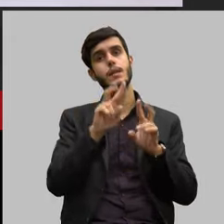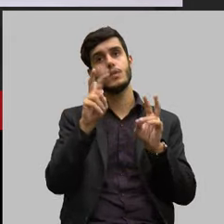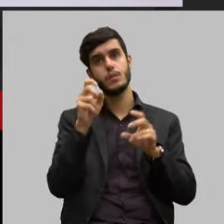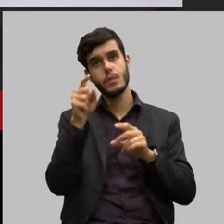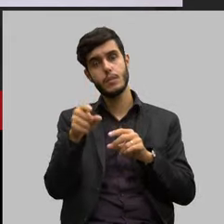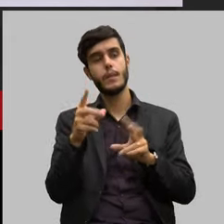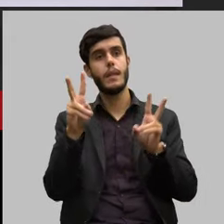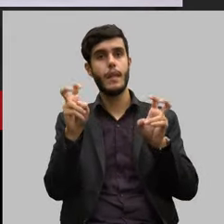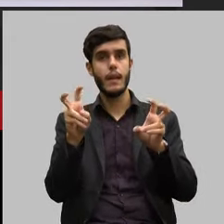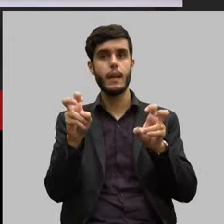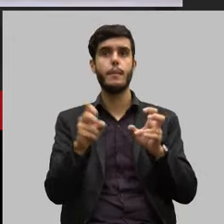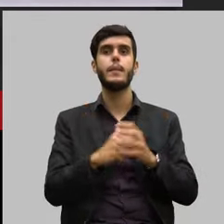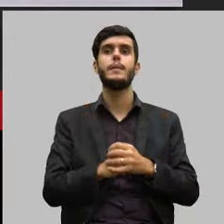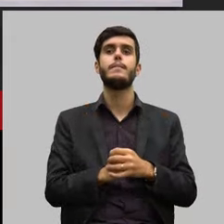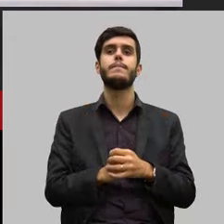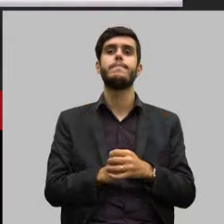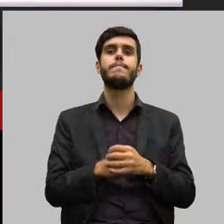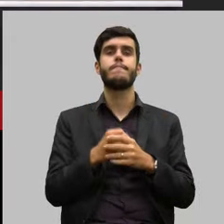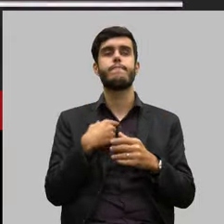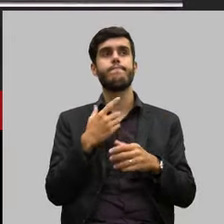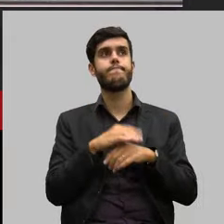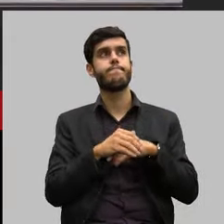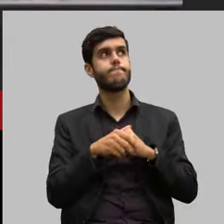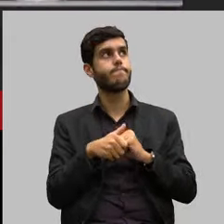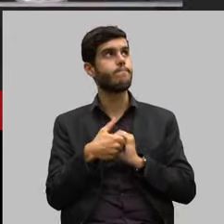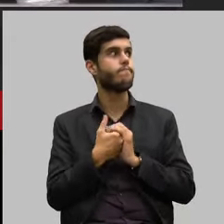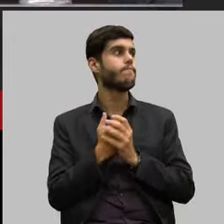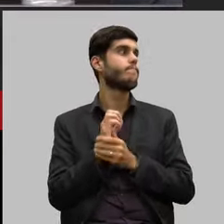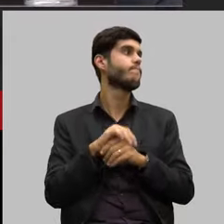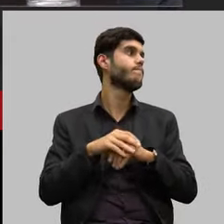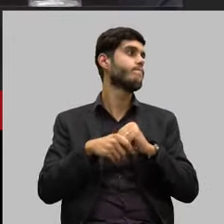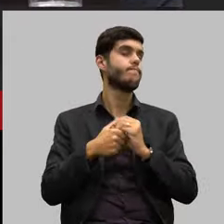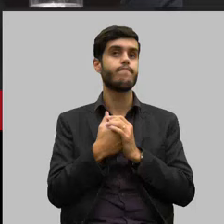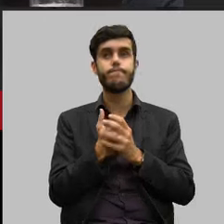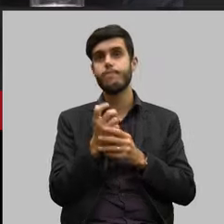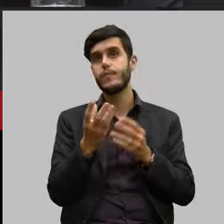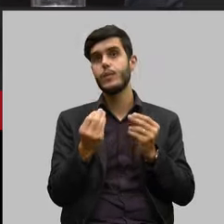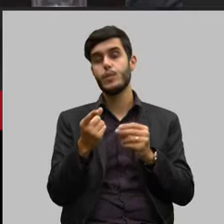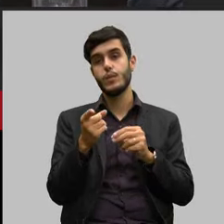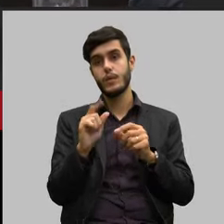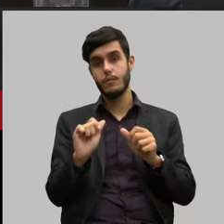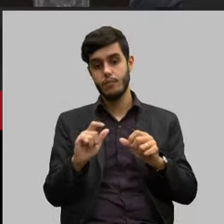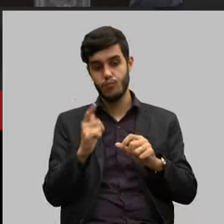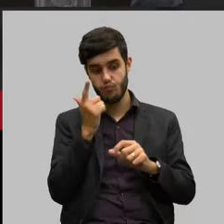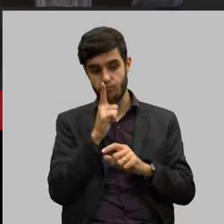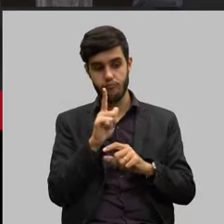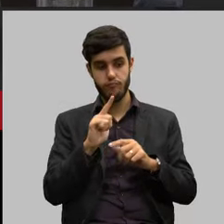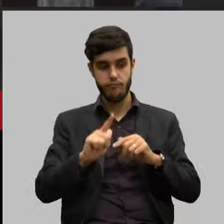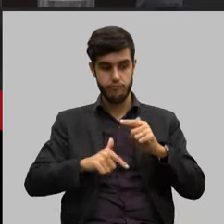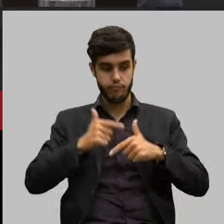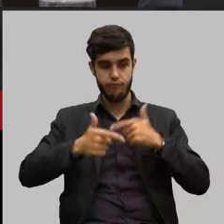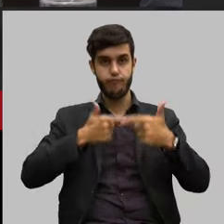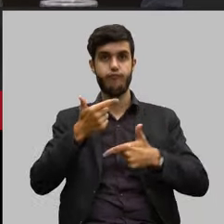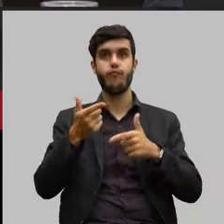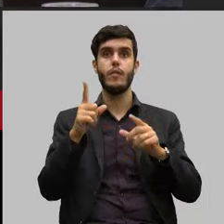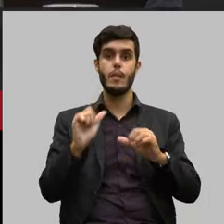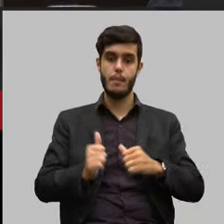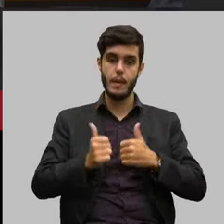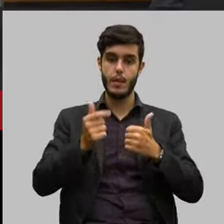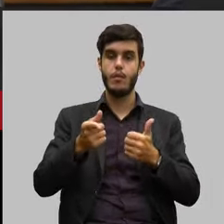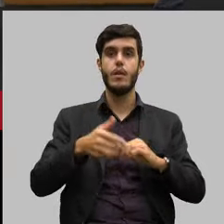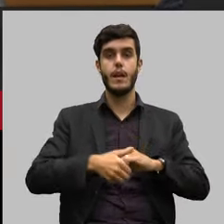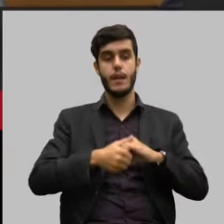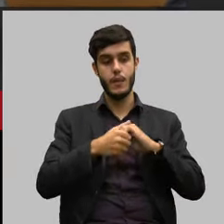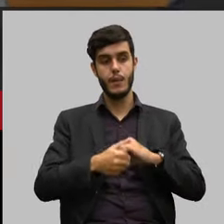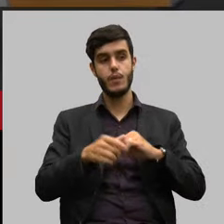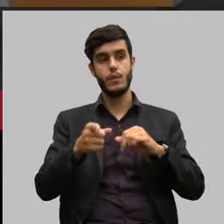gente do lado daqui fica com Muita ansiedade dado realmente o potencial de melhorias que esse acordo poderia trazer paraa sociedade a